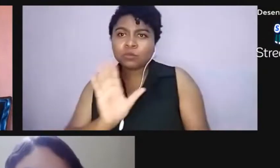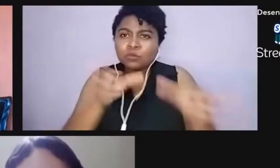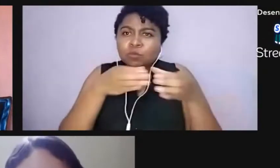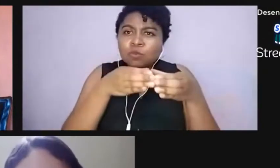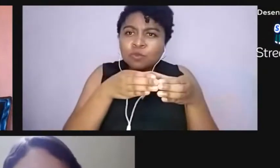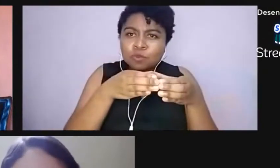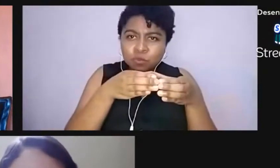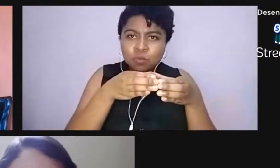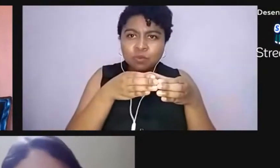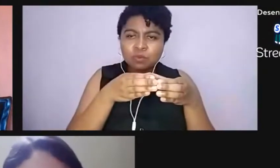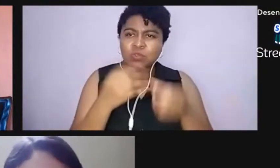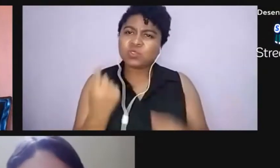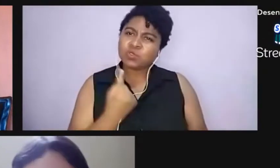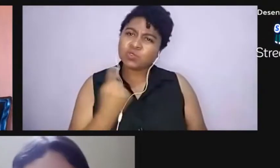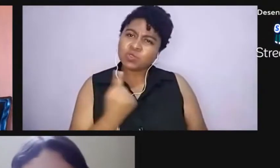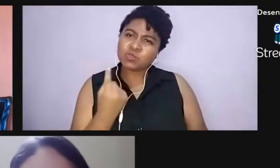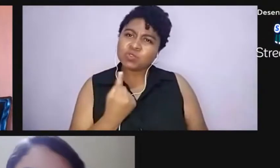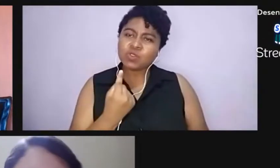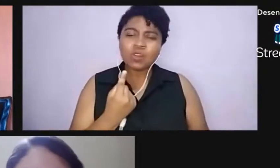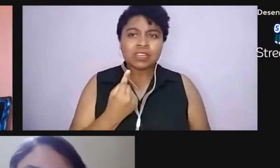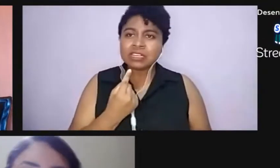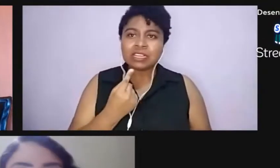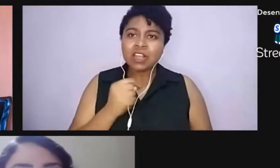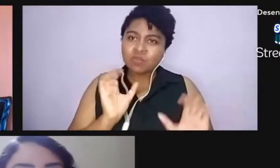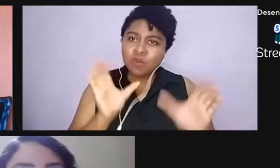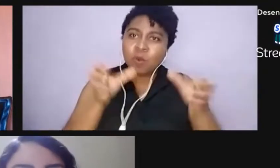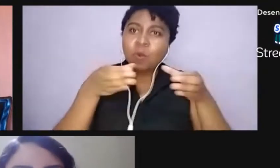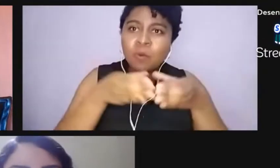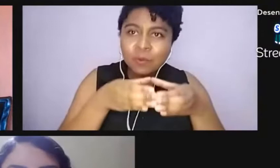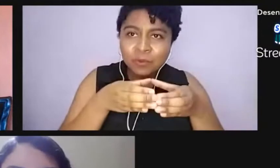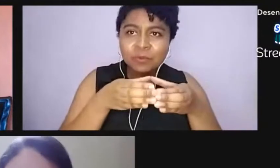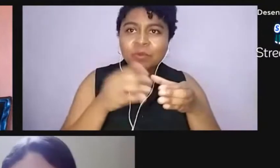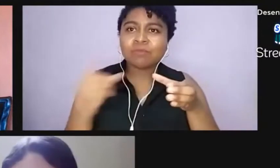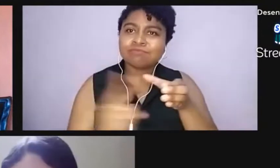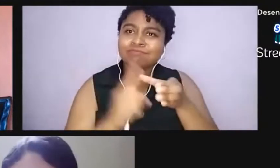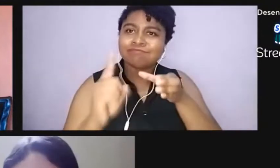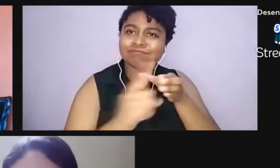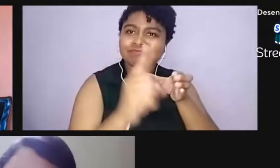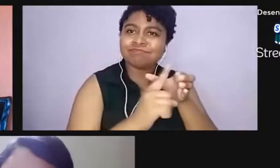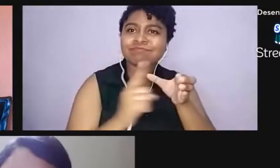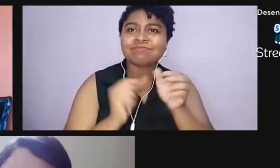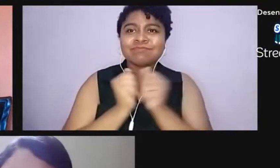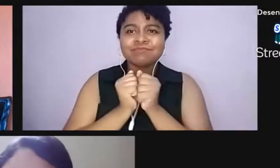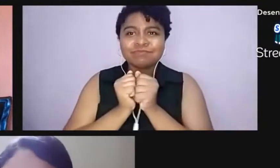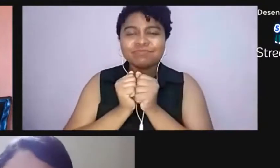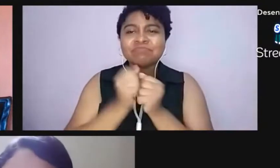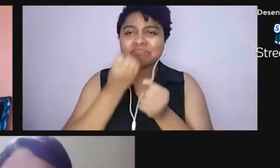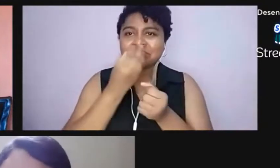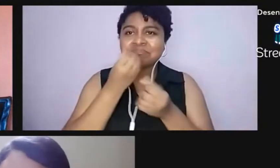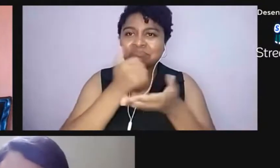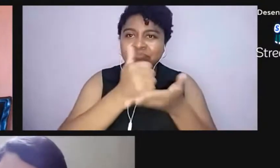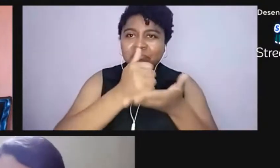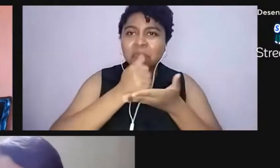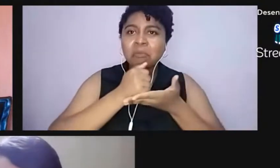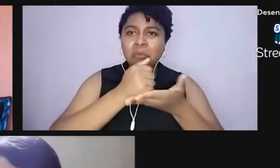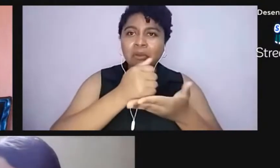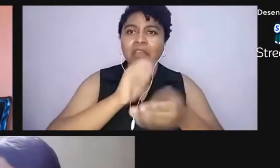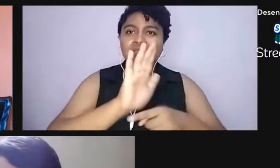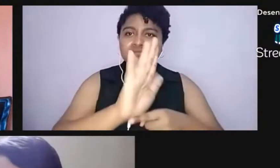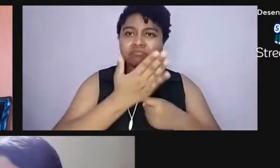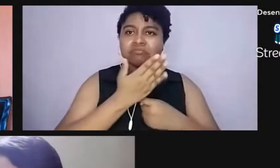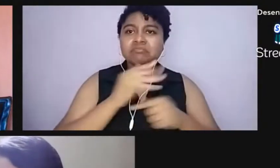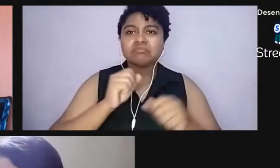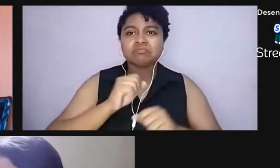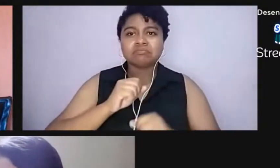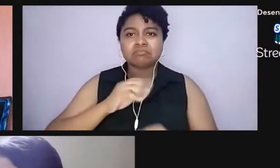não apenas estarem ali individualmente, né? Mas para atividades em grupo, acho incrível. Deixa eu subir